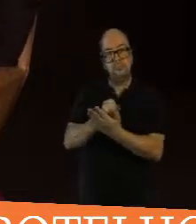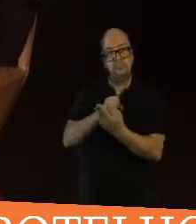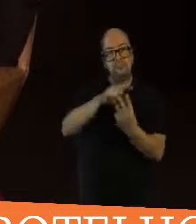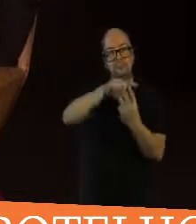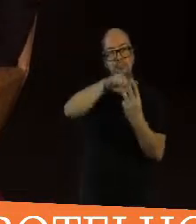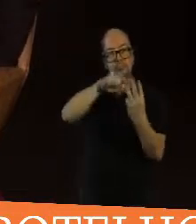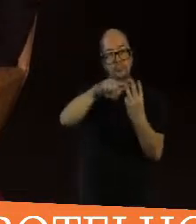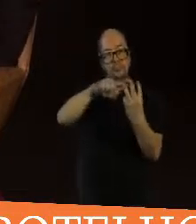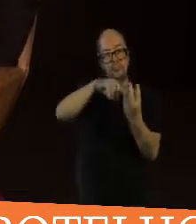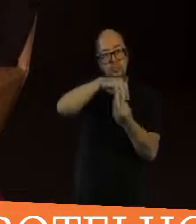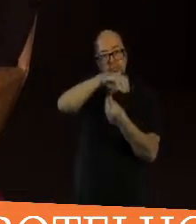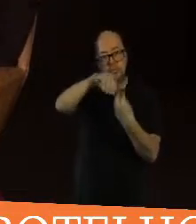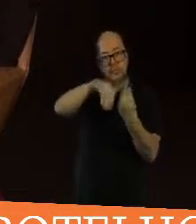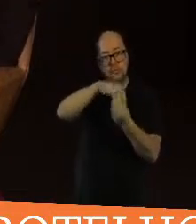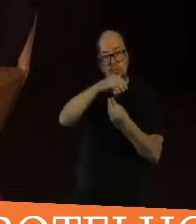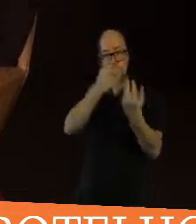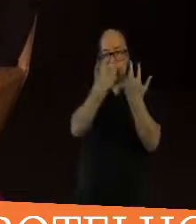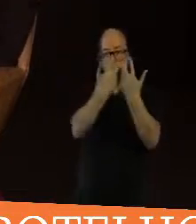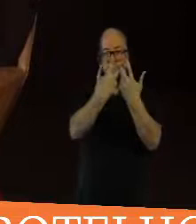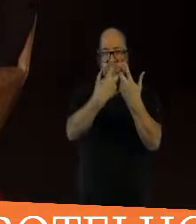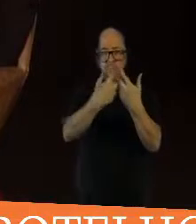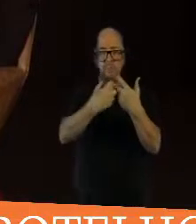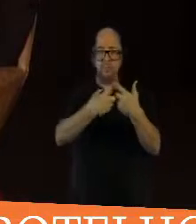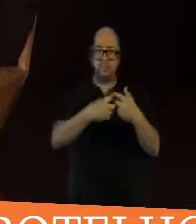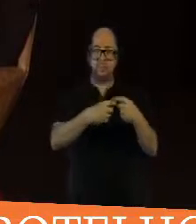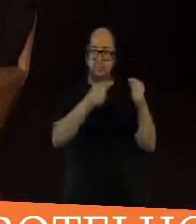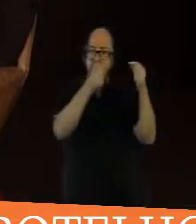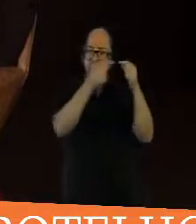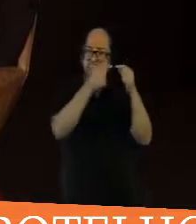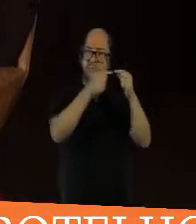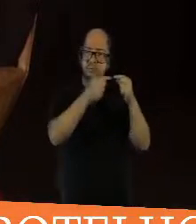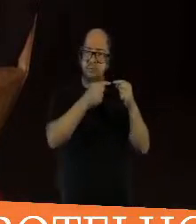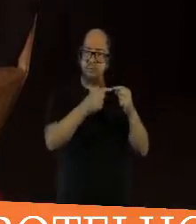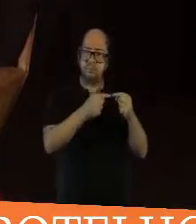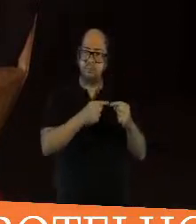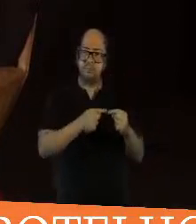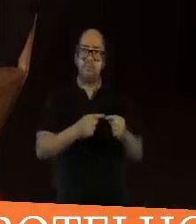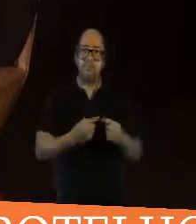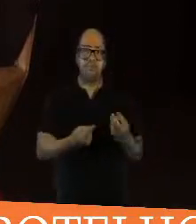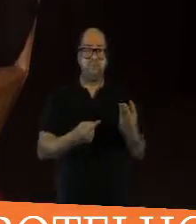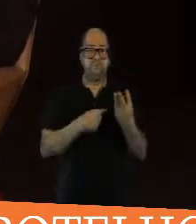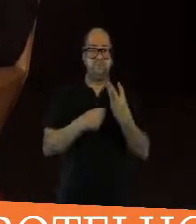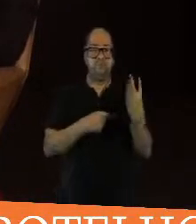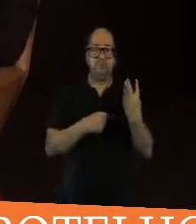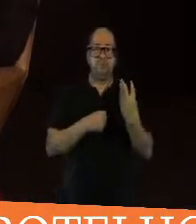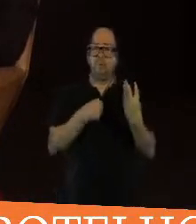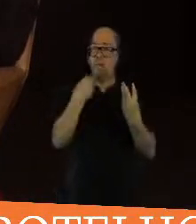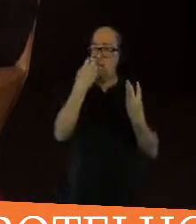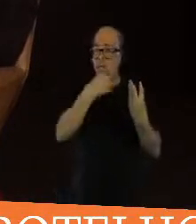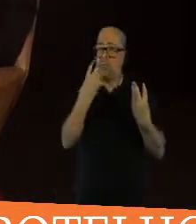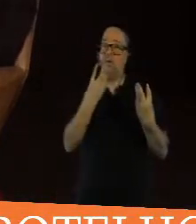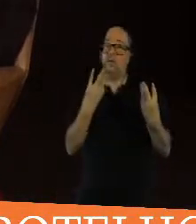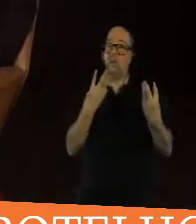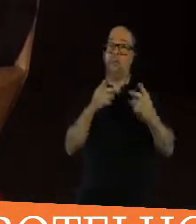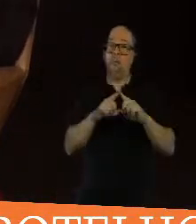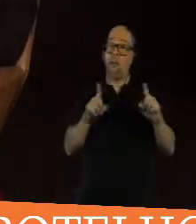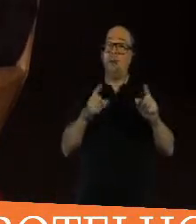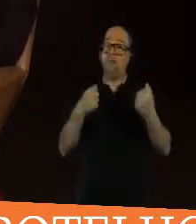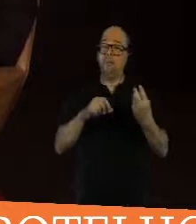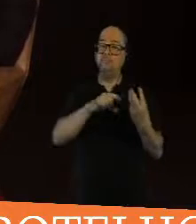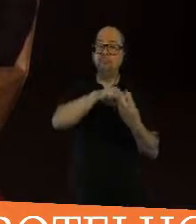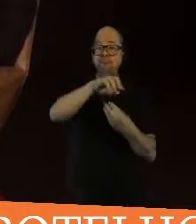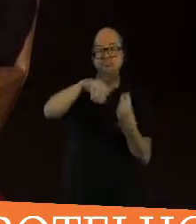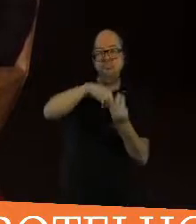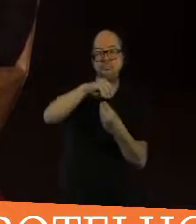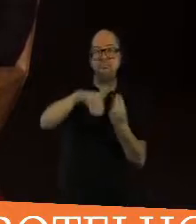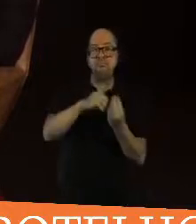gente promove isso, acaba promovendo isso para a pessoa que está solando no momento. No fim das contas, a gente